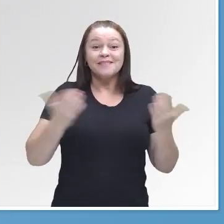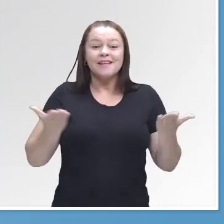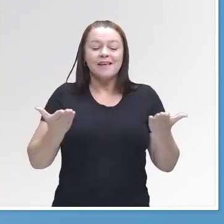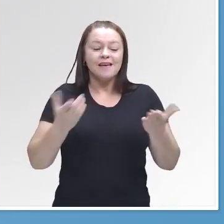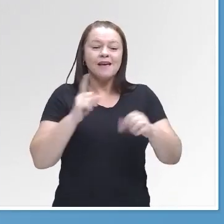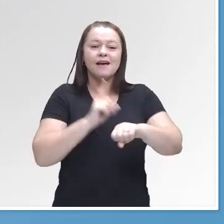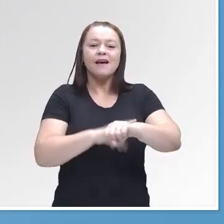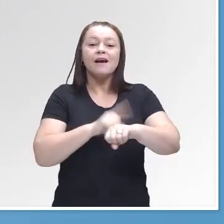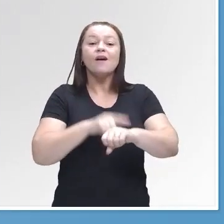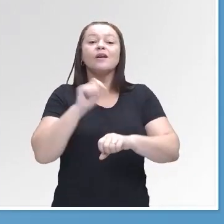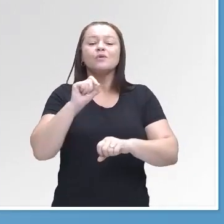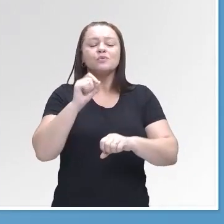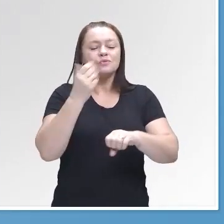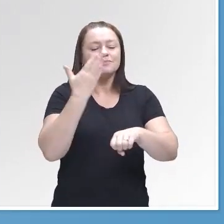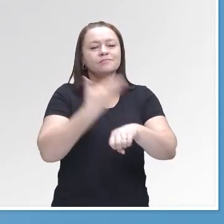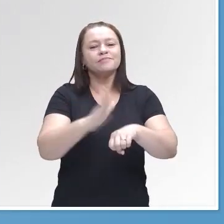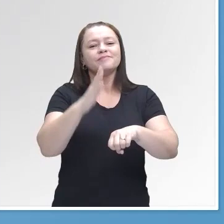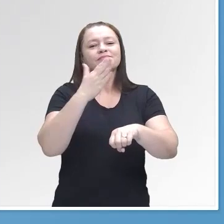do